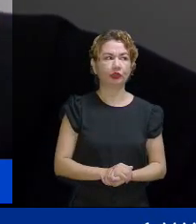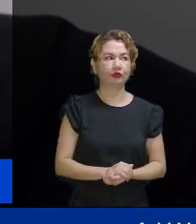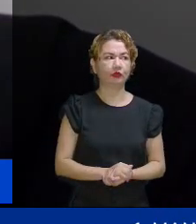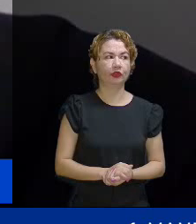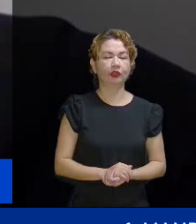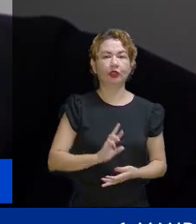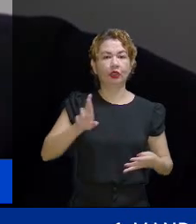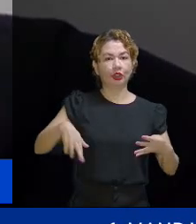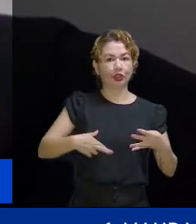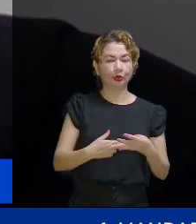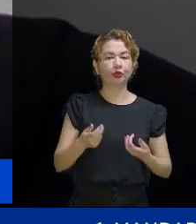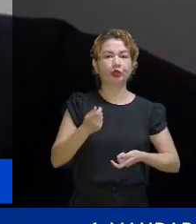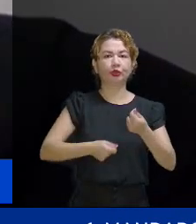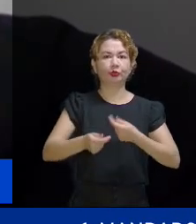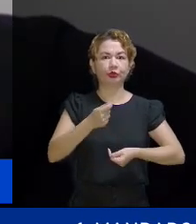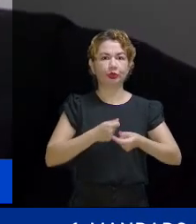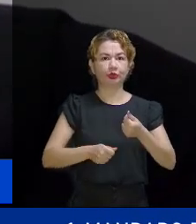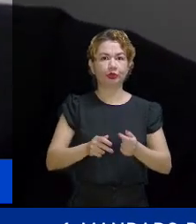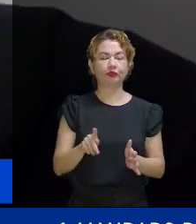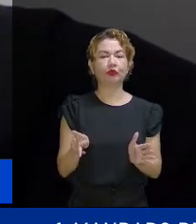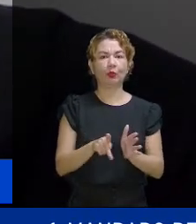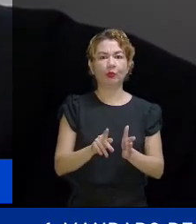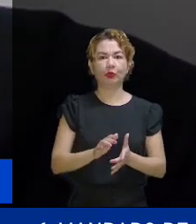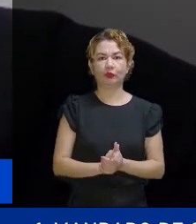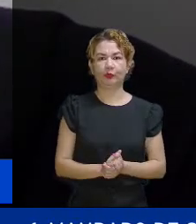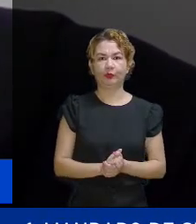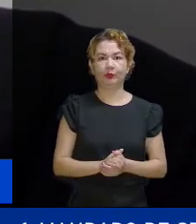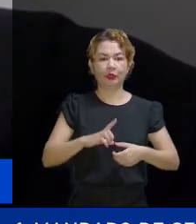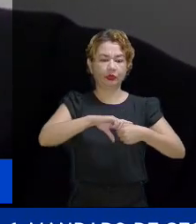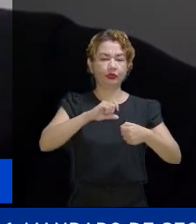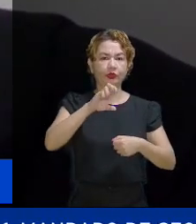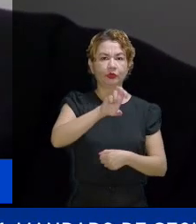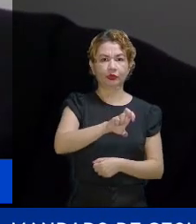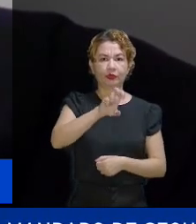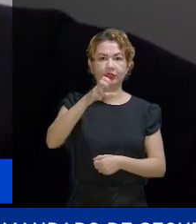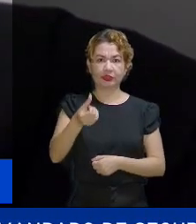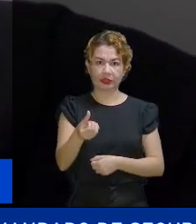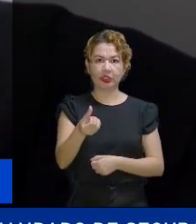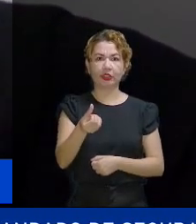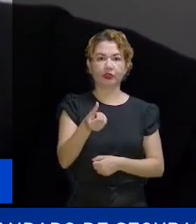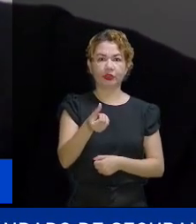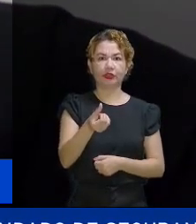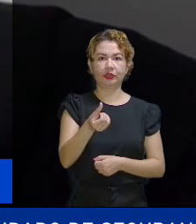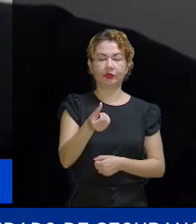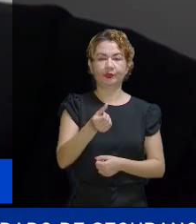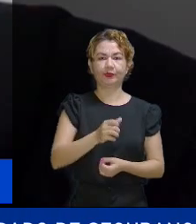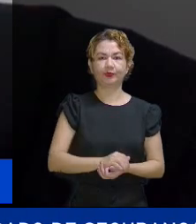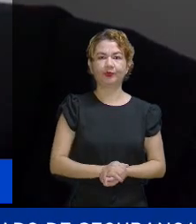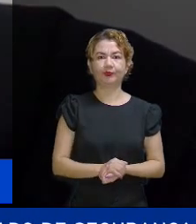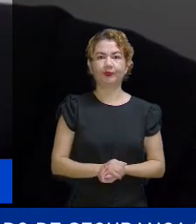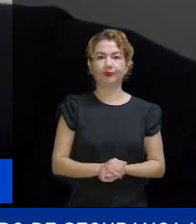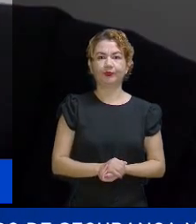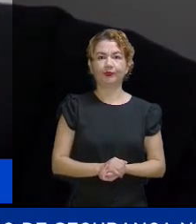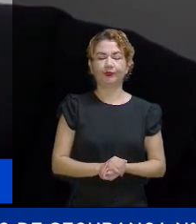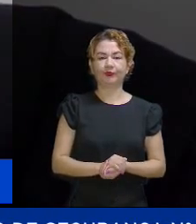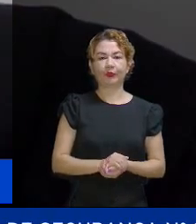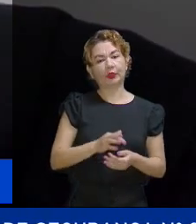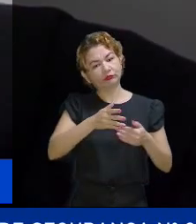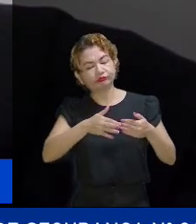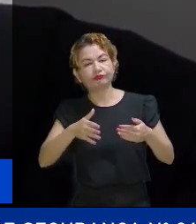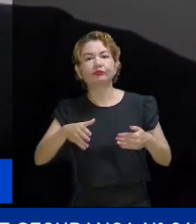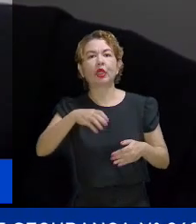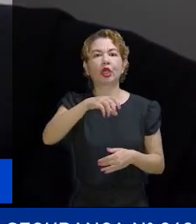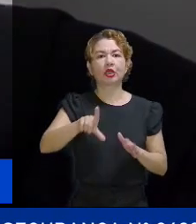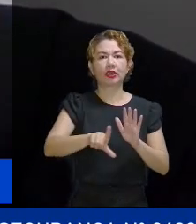do recurso administrativo previsto no artigo 56 e seguinte da